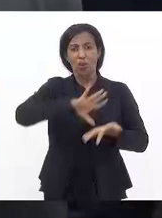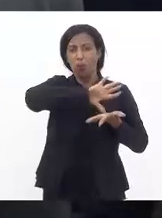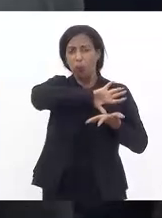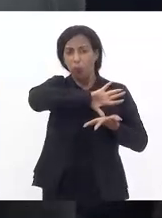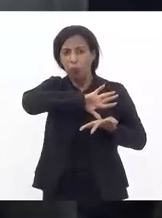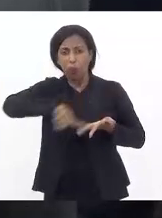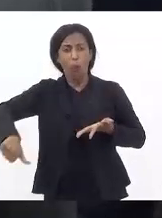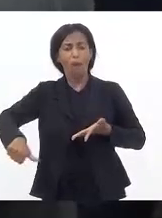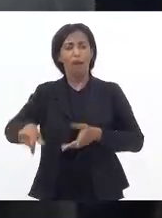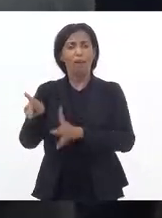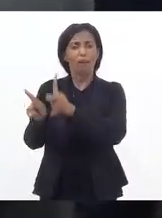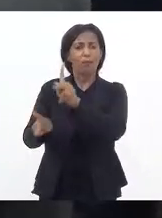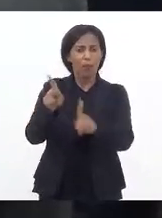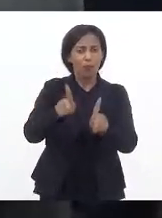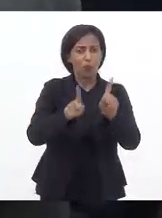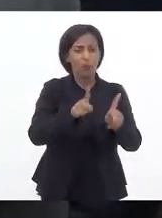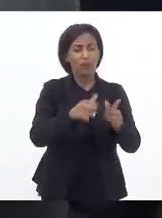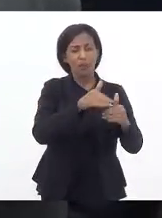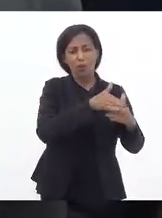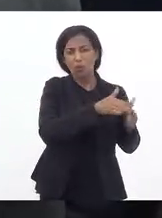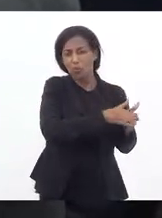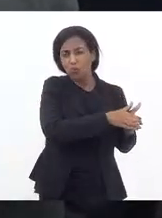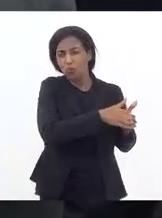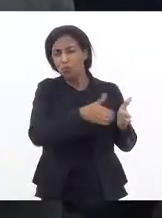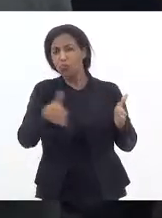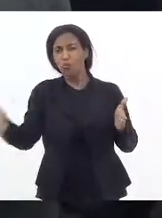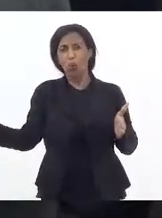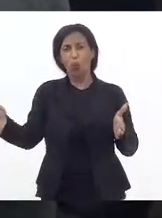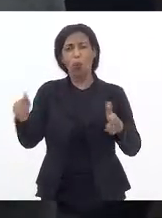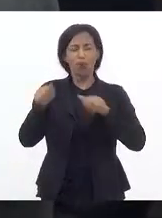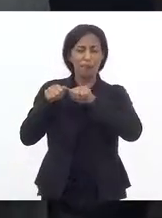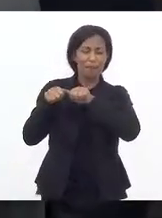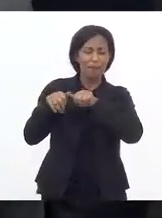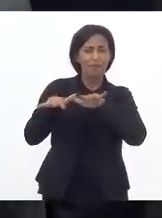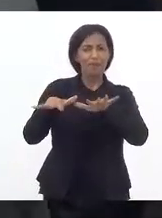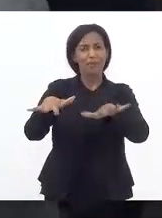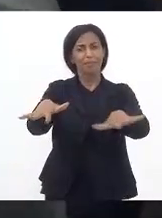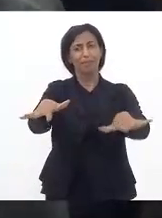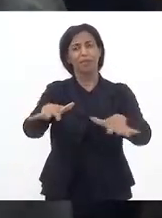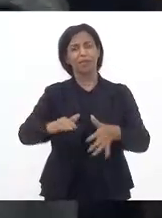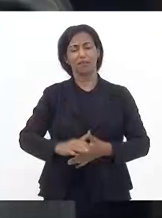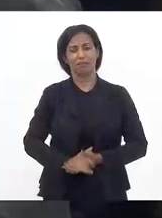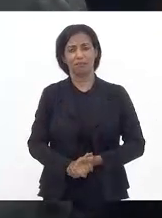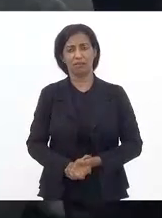roubaram a população durante toda essa pandemia